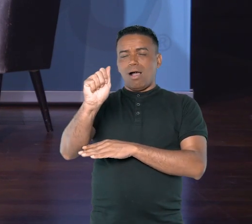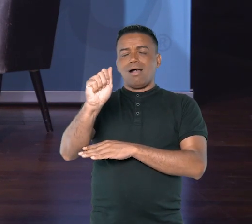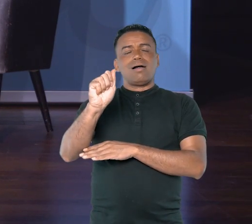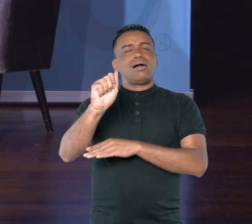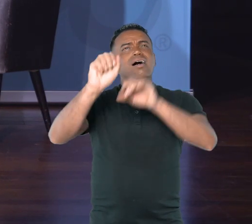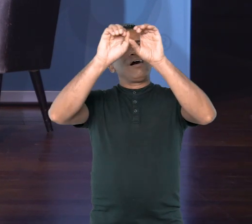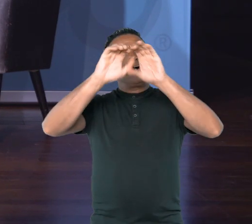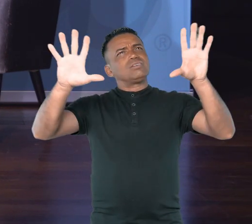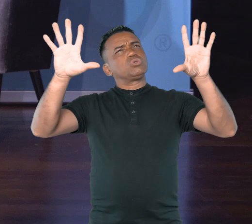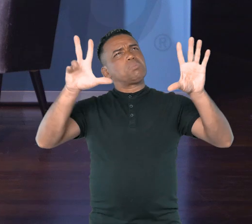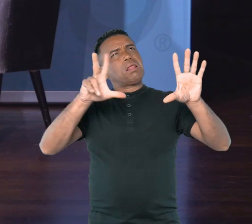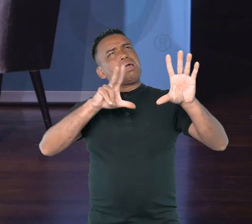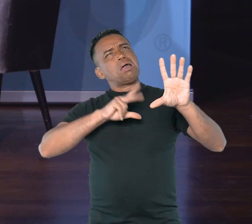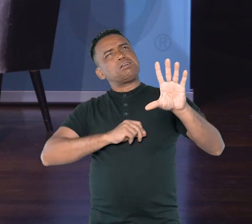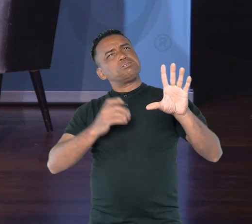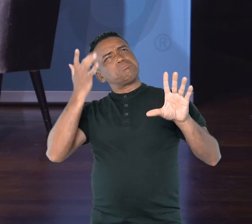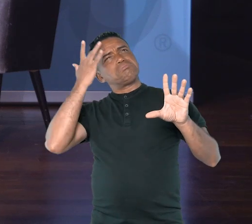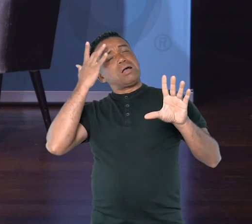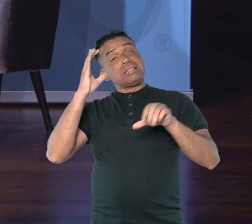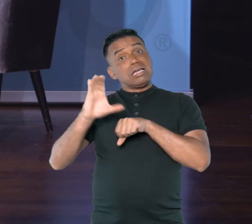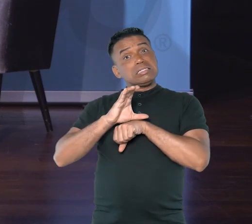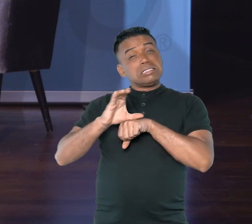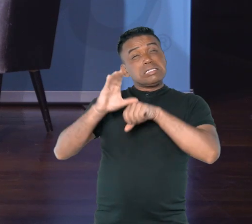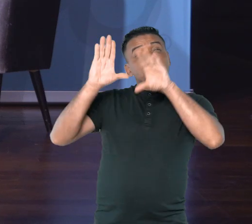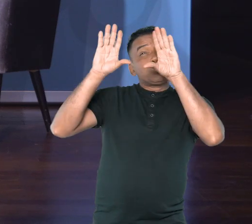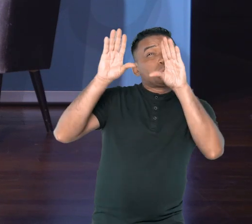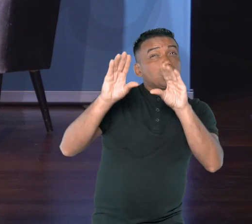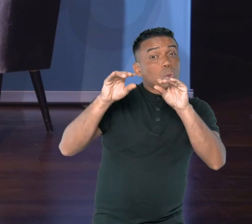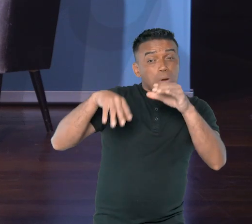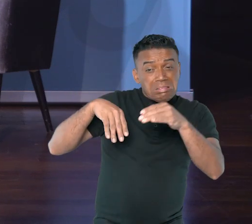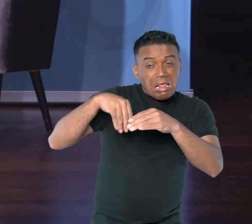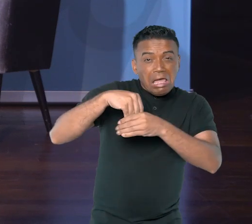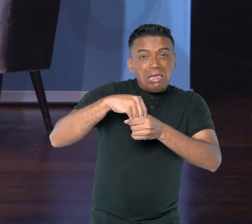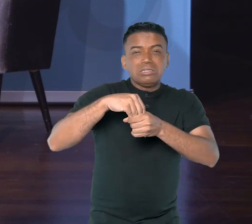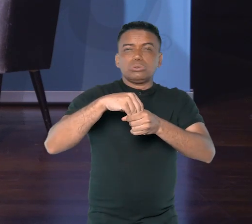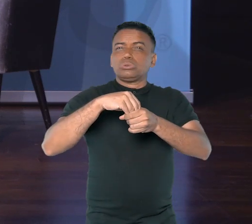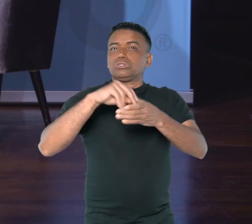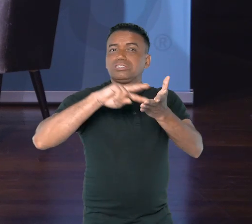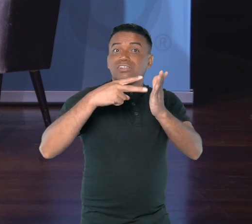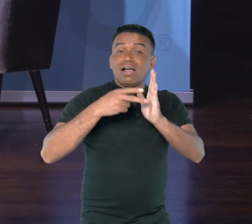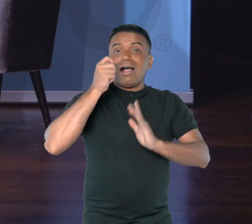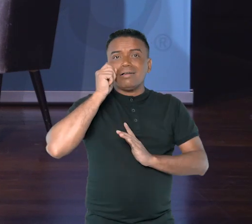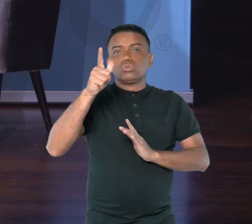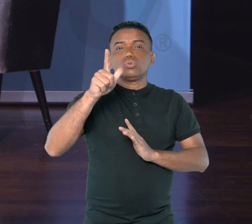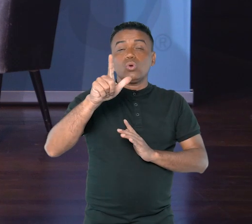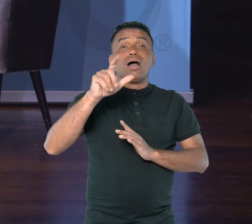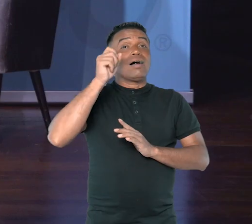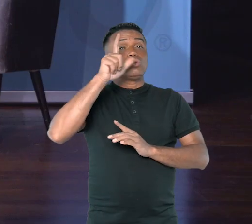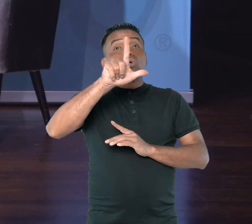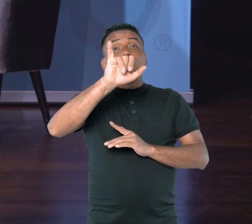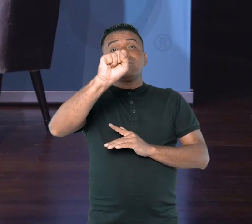seu próprio lugar na paleta. Até o cinza de Lisboa parece guardar dentro de si um certo azul. Azul Lisboa,